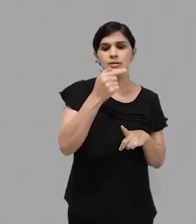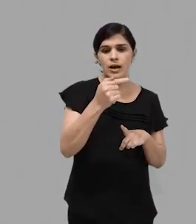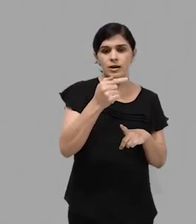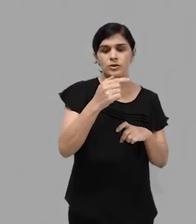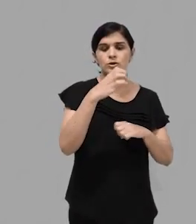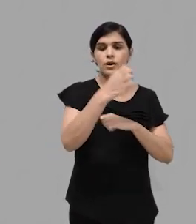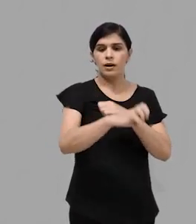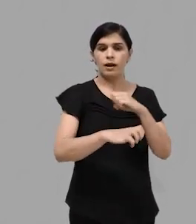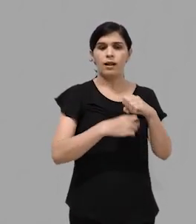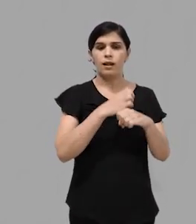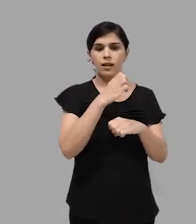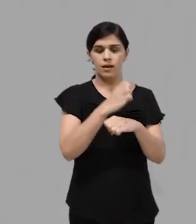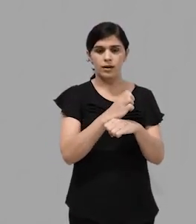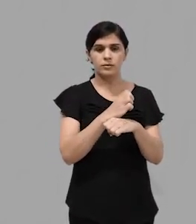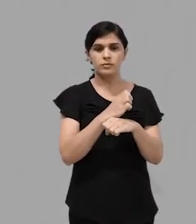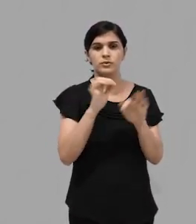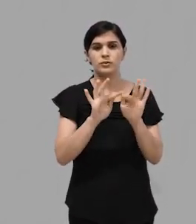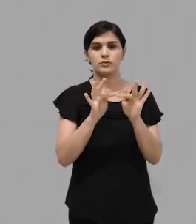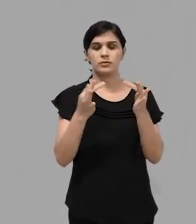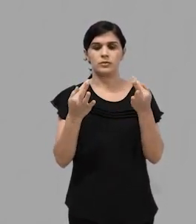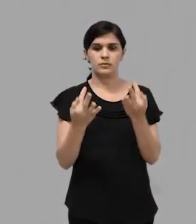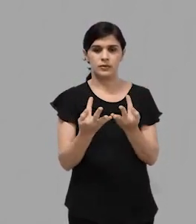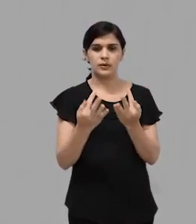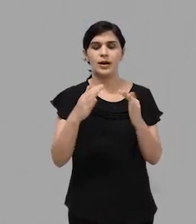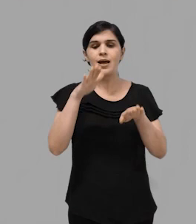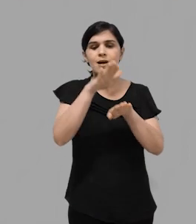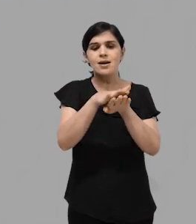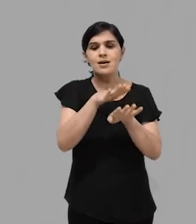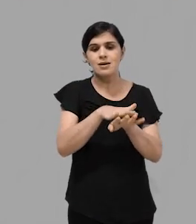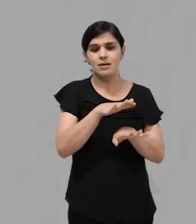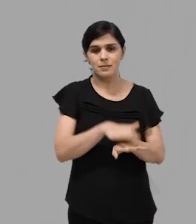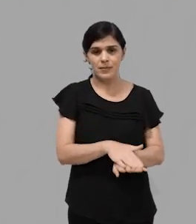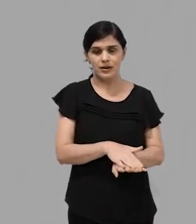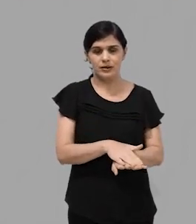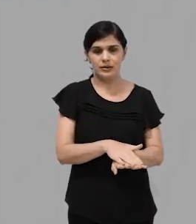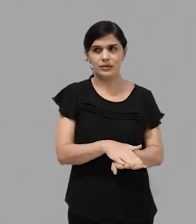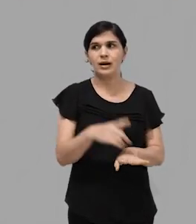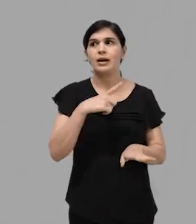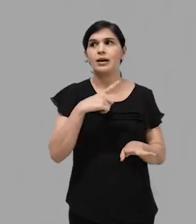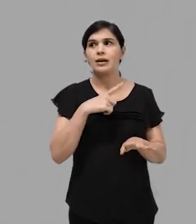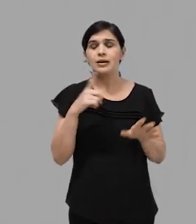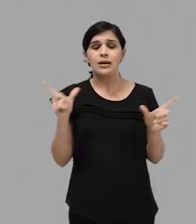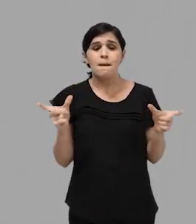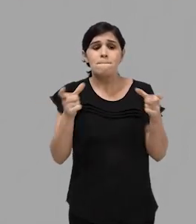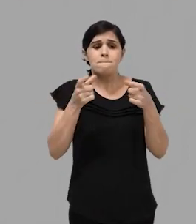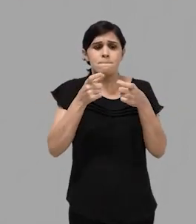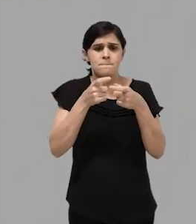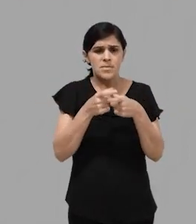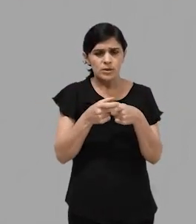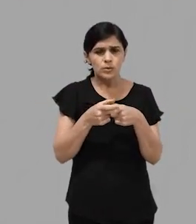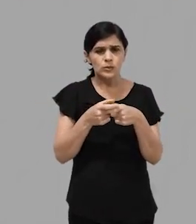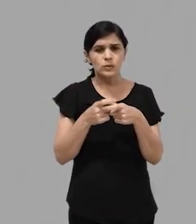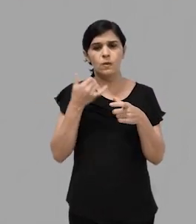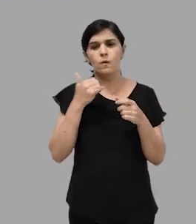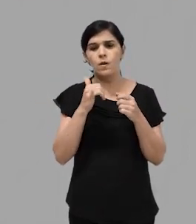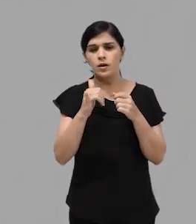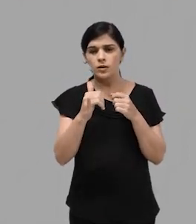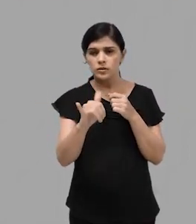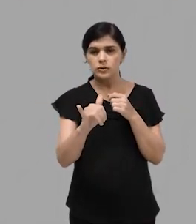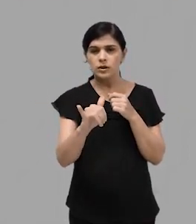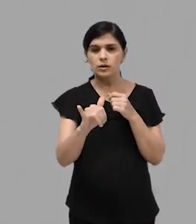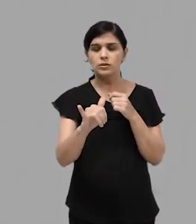maior dos 3. Então, ele vai ter a menor energia de ionização. O flúor e o